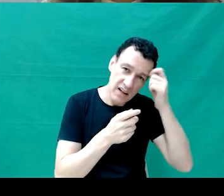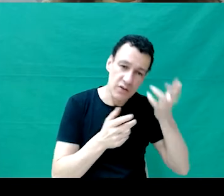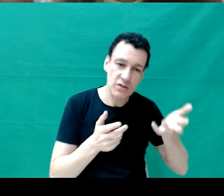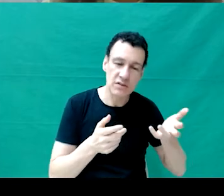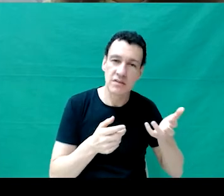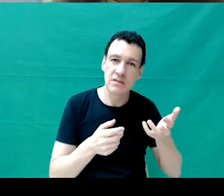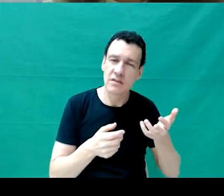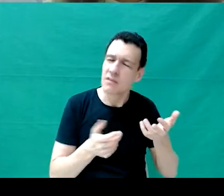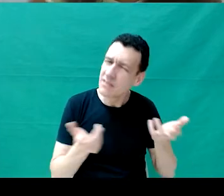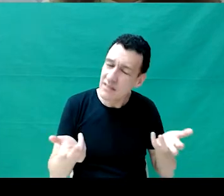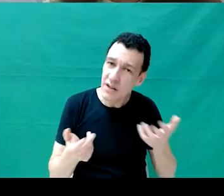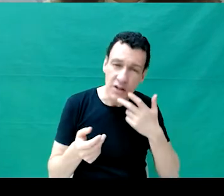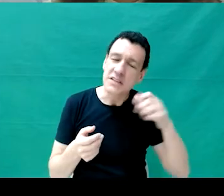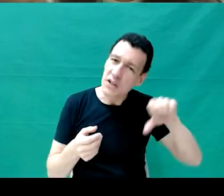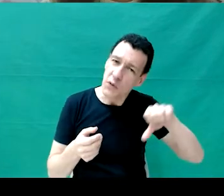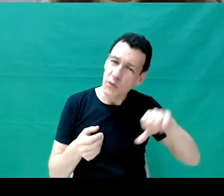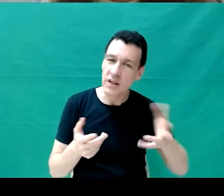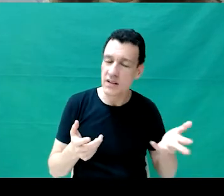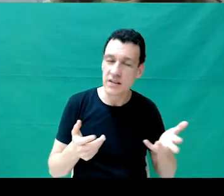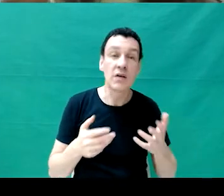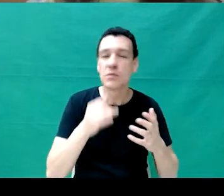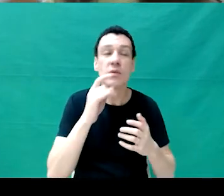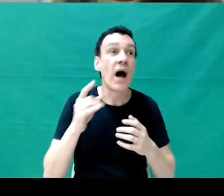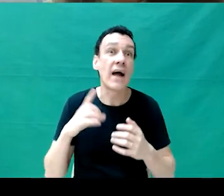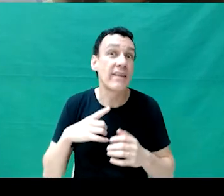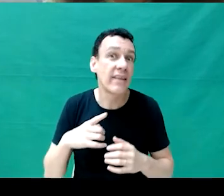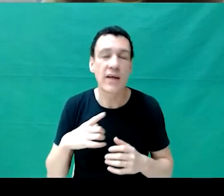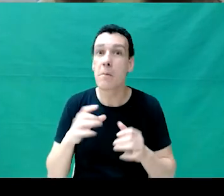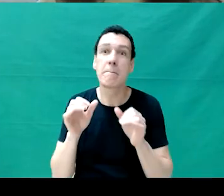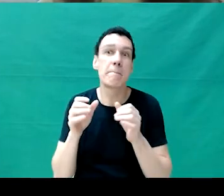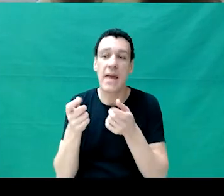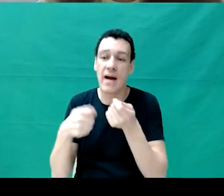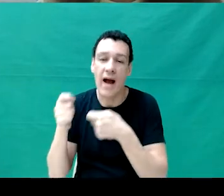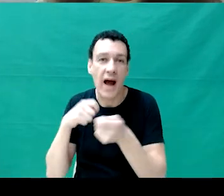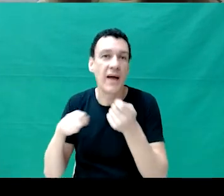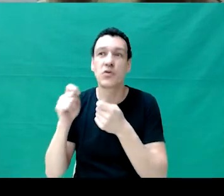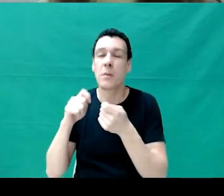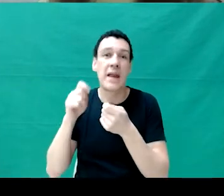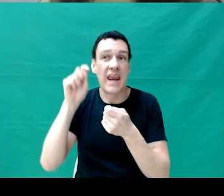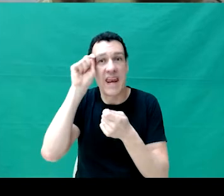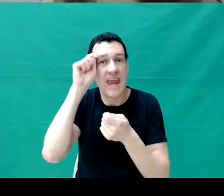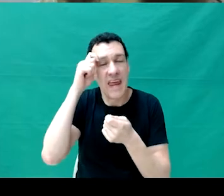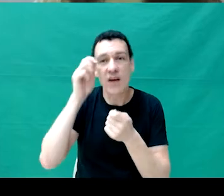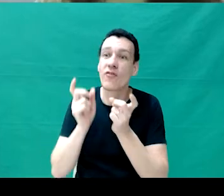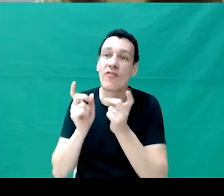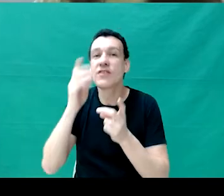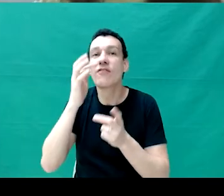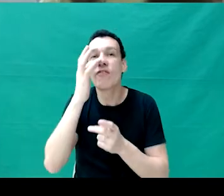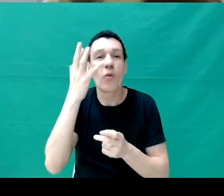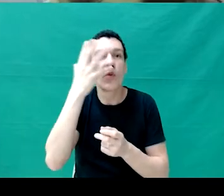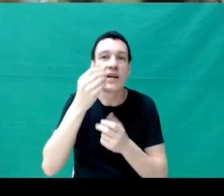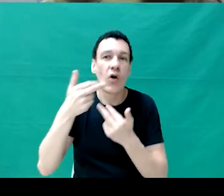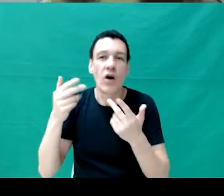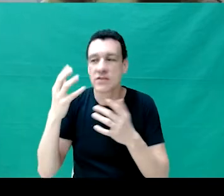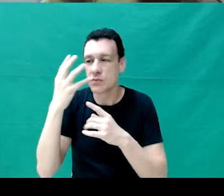bonito, muito bacana. Vai lá, tudo de qualidade, procedência boa. Não. Quando a gente fala mercado negro, já